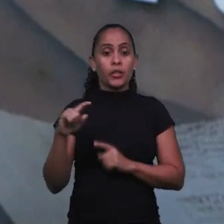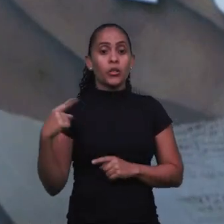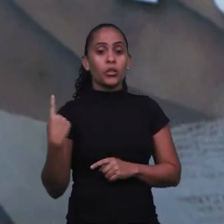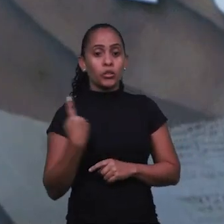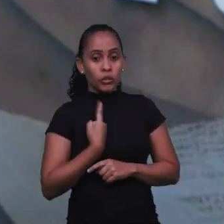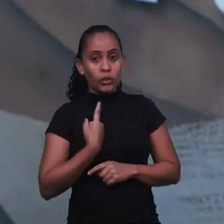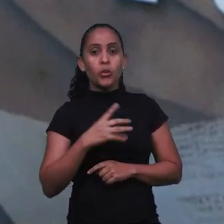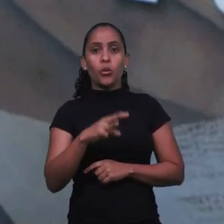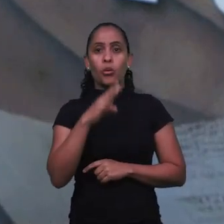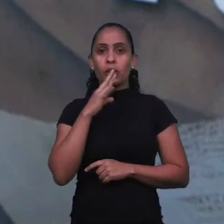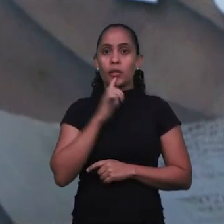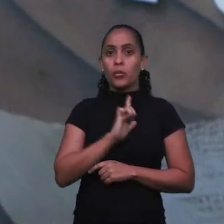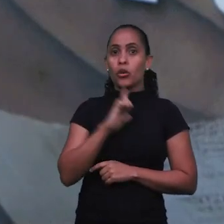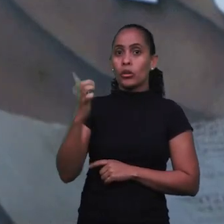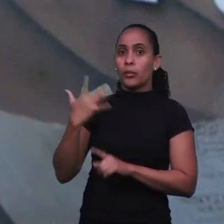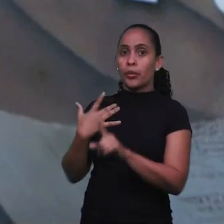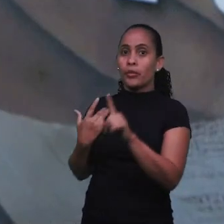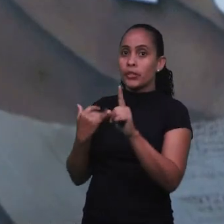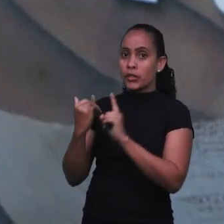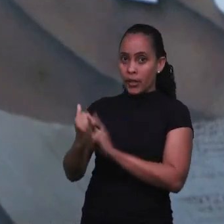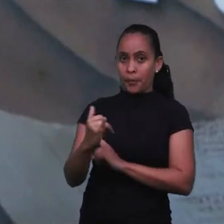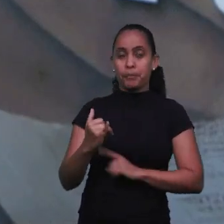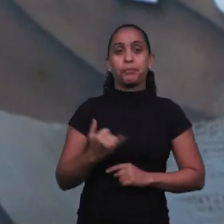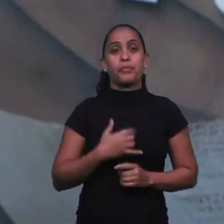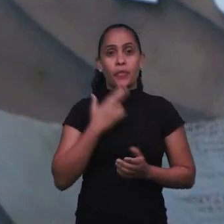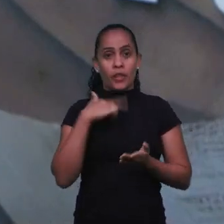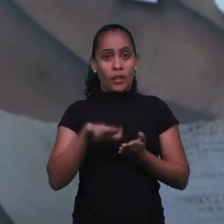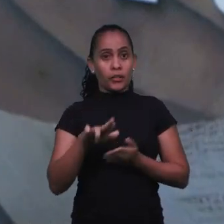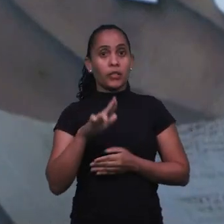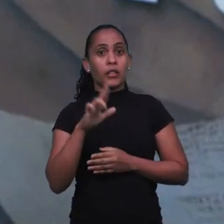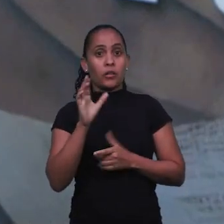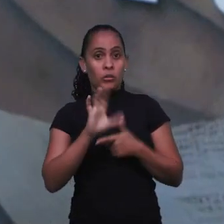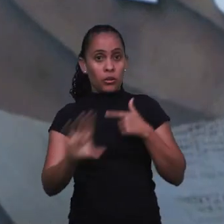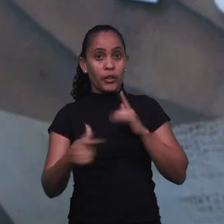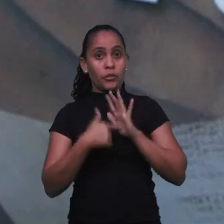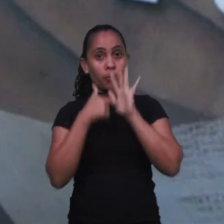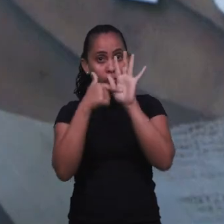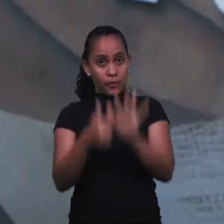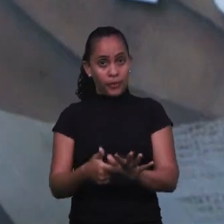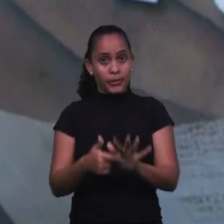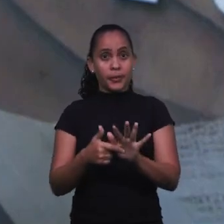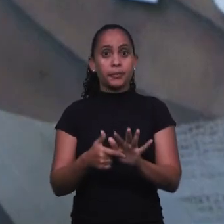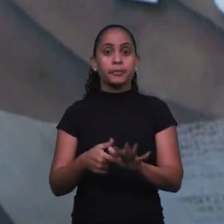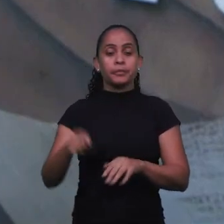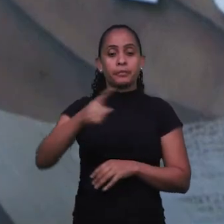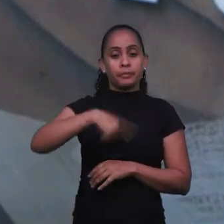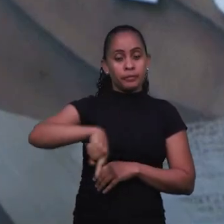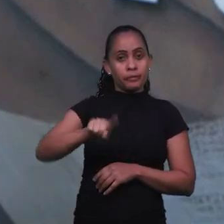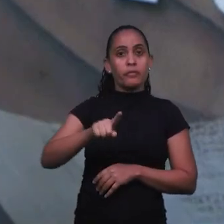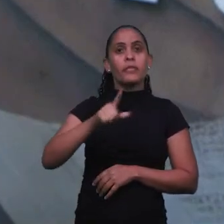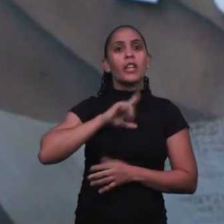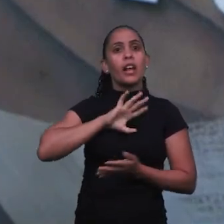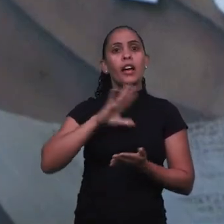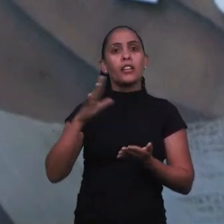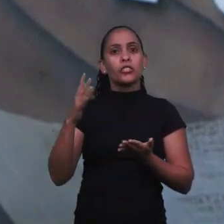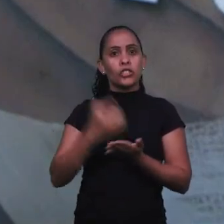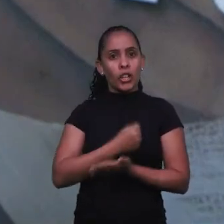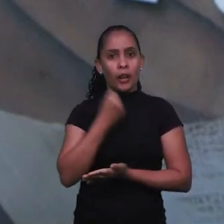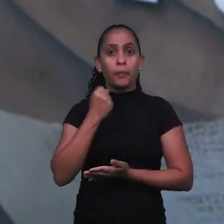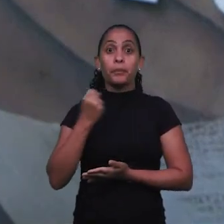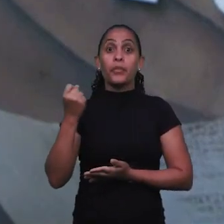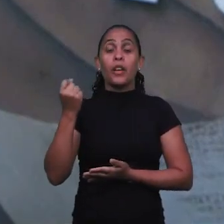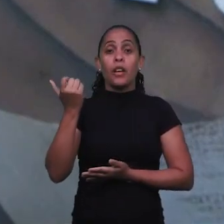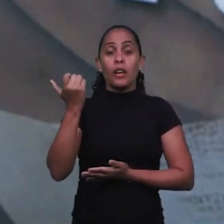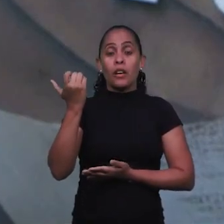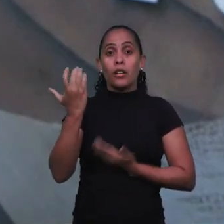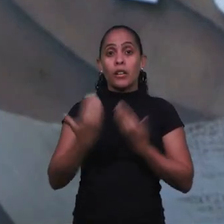parte profetizamos. Carta de Paulo aos Coríntios. Mas quando vier o que é perfeito, o que é em parte será aniquilado. Esses